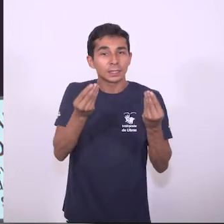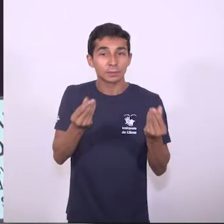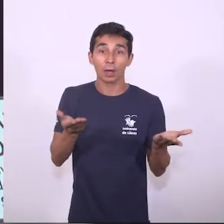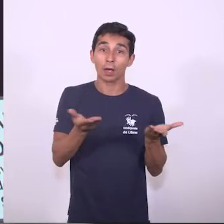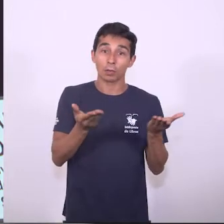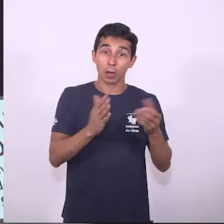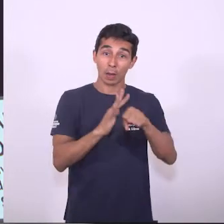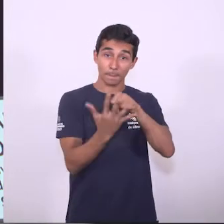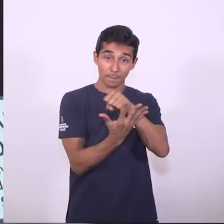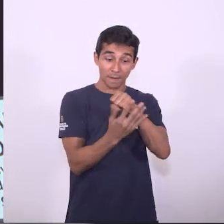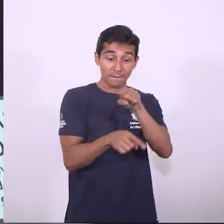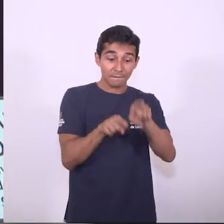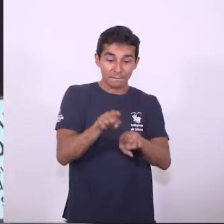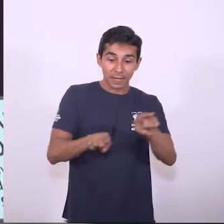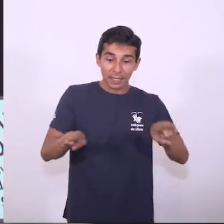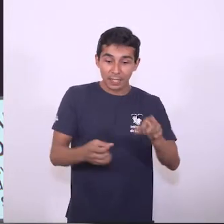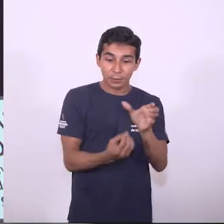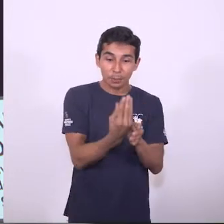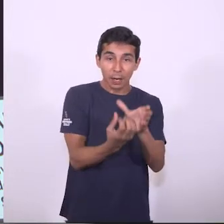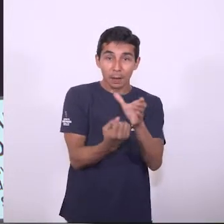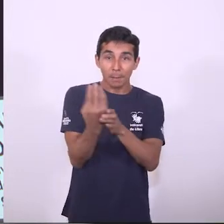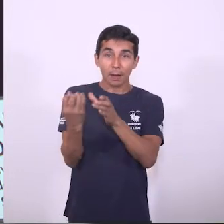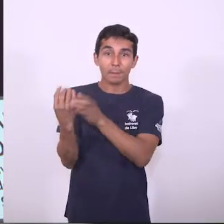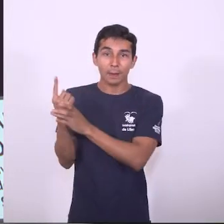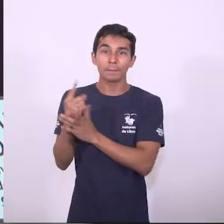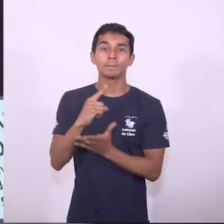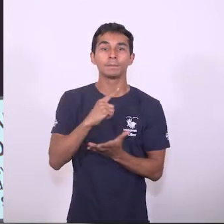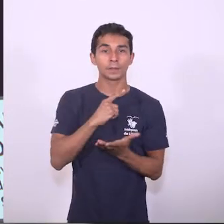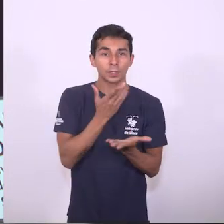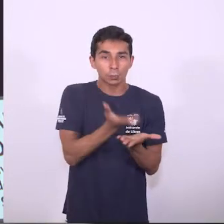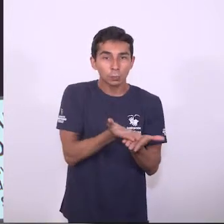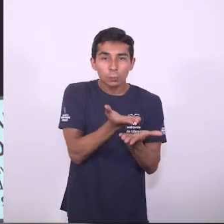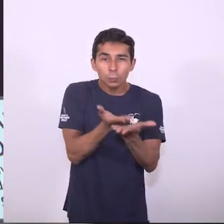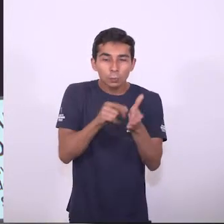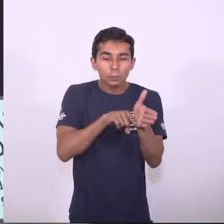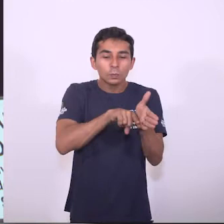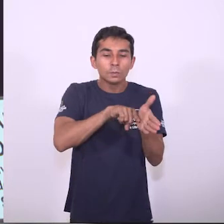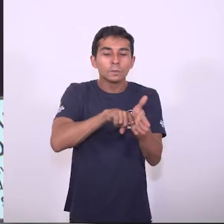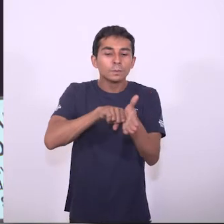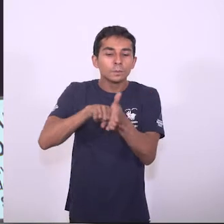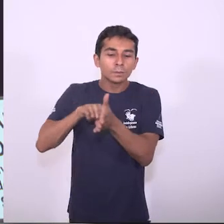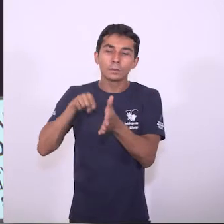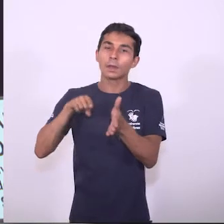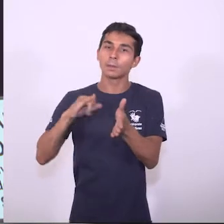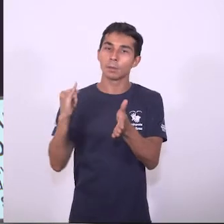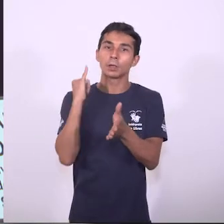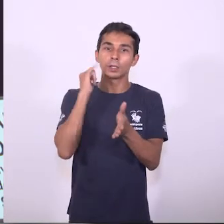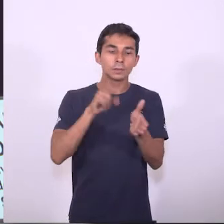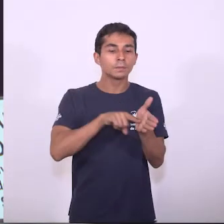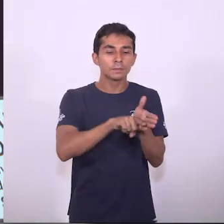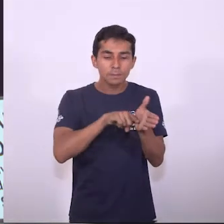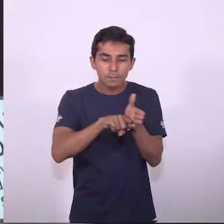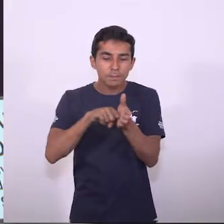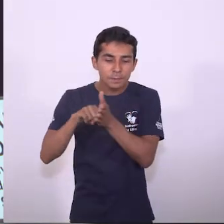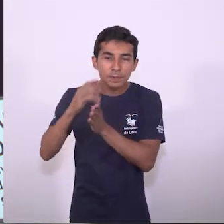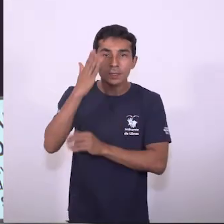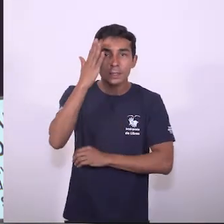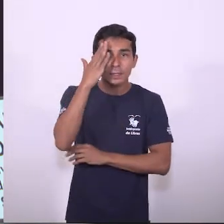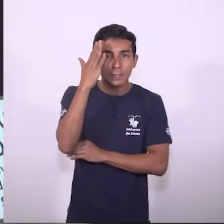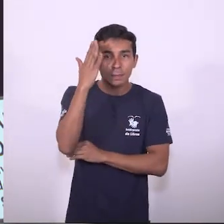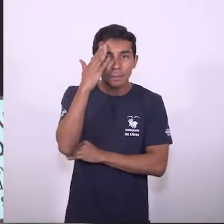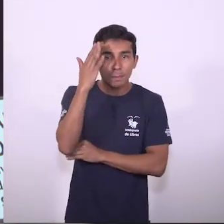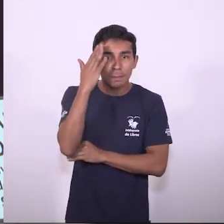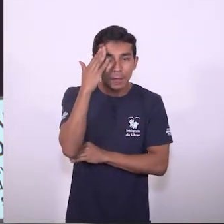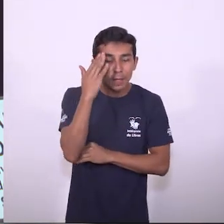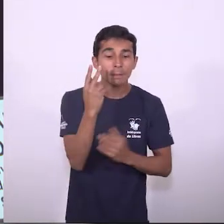quanto é importante a gente manter esses estudos na cidade, para a gente enxergar o que está acontecendo e acompanhar